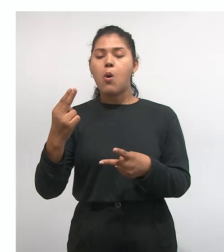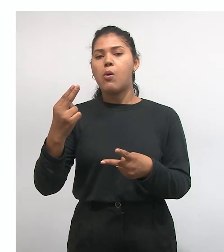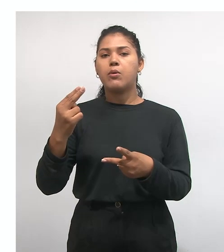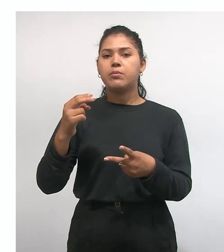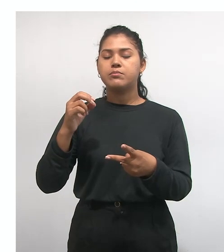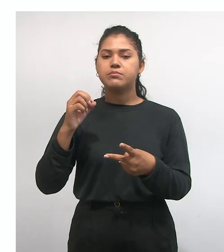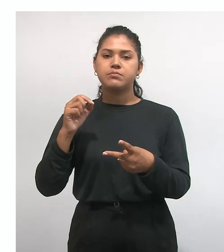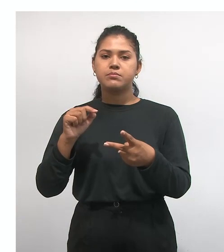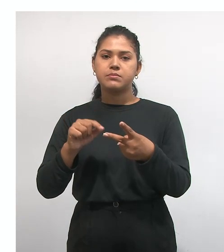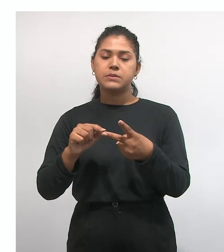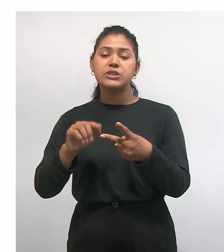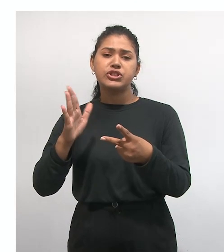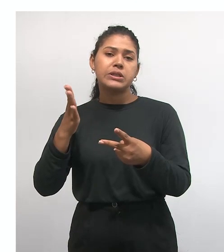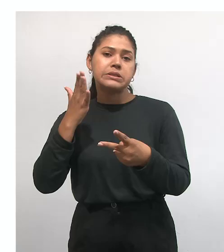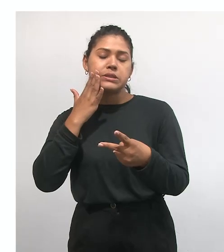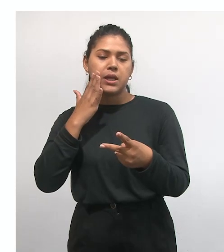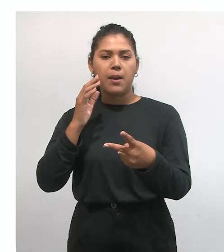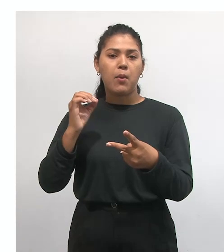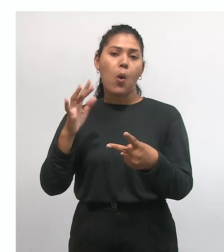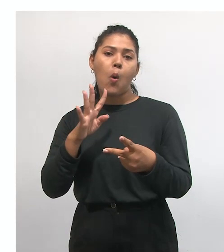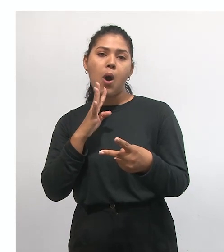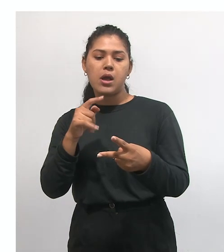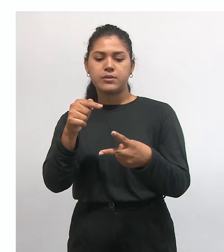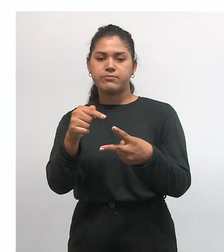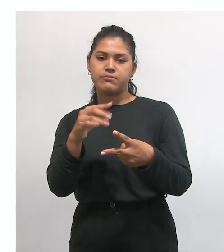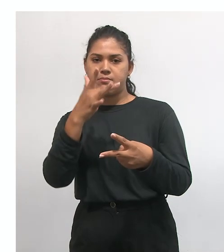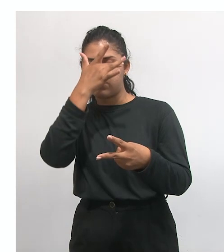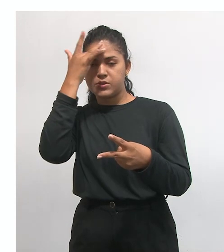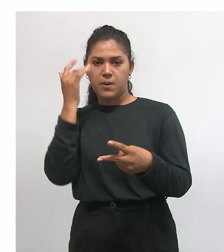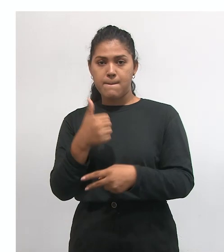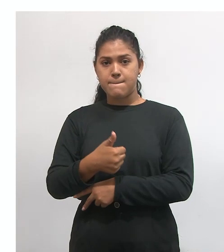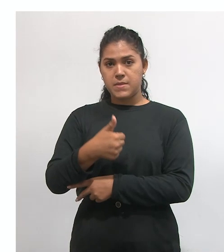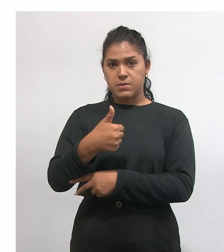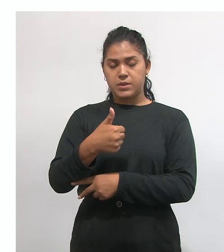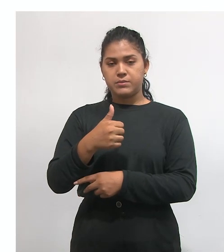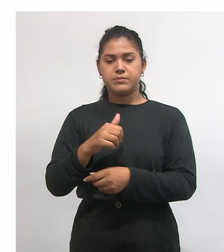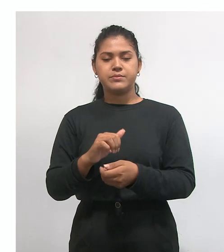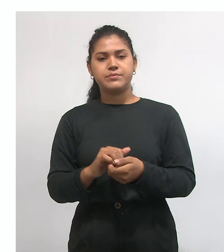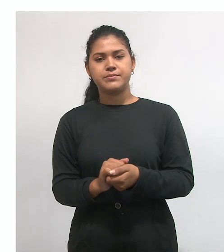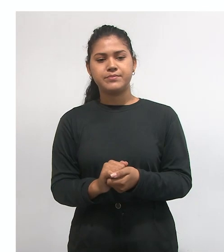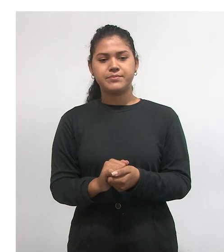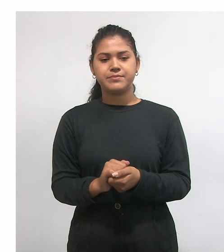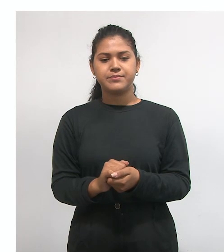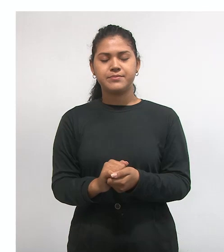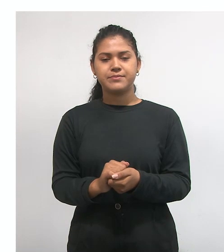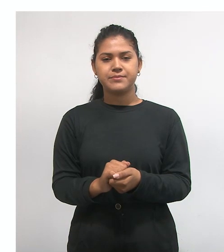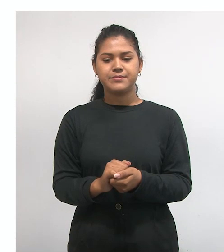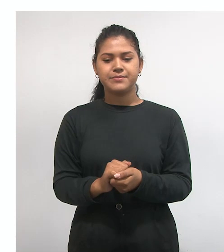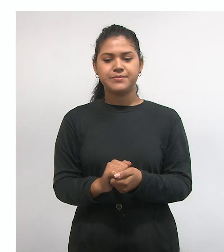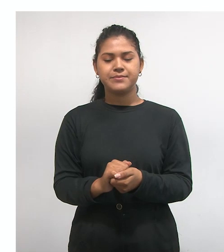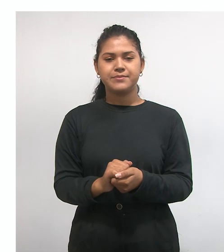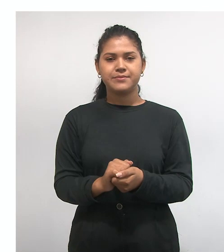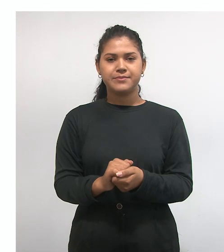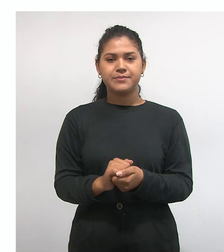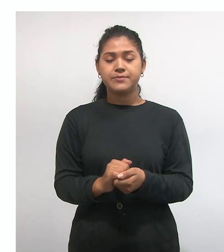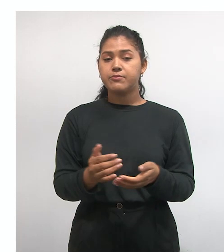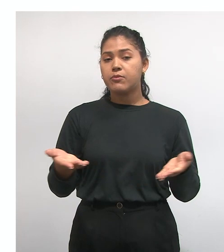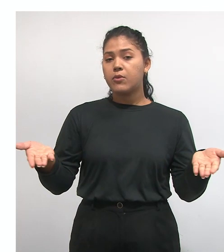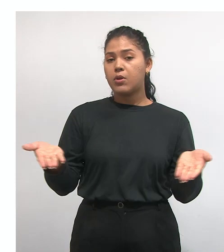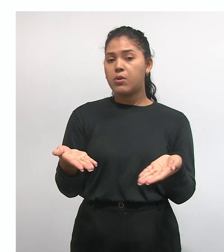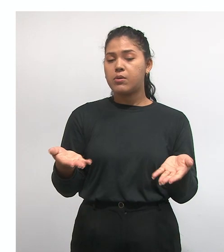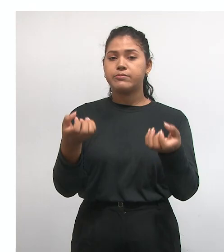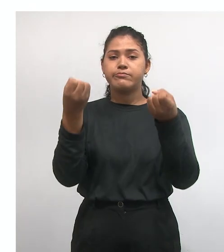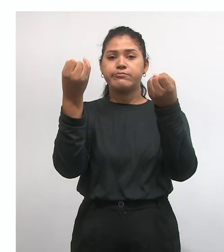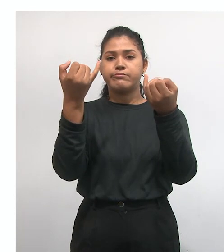forem responsáveis. Vamos lá. Olha só, aqui a gente vai falar diretamente